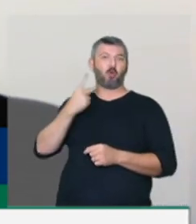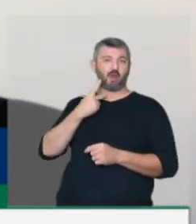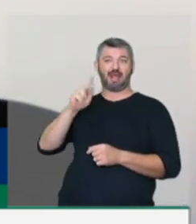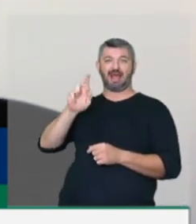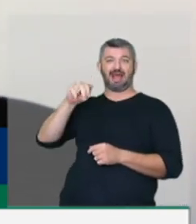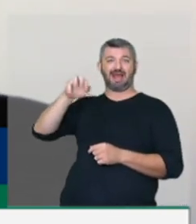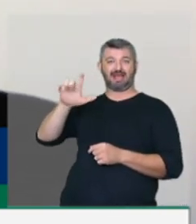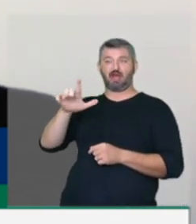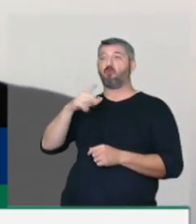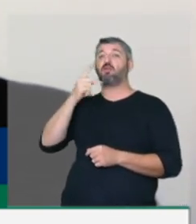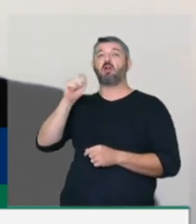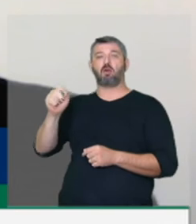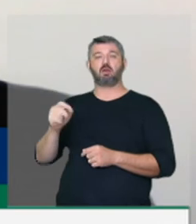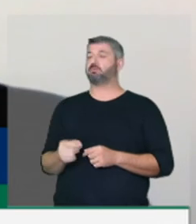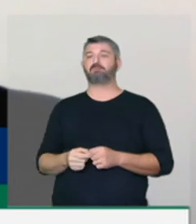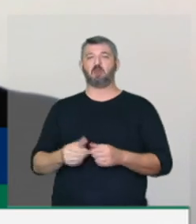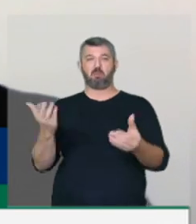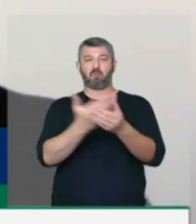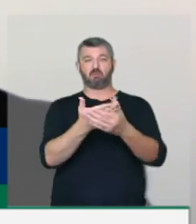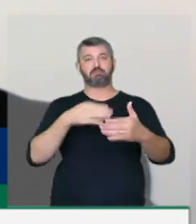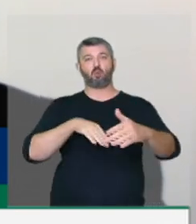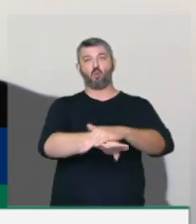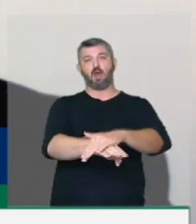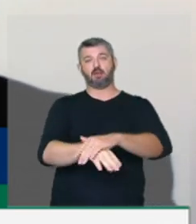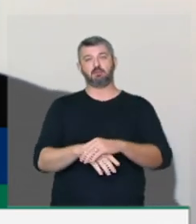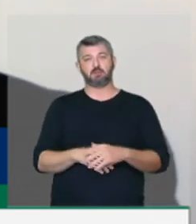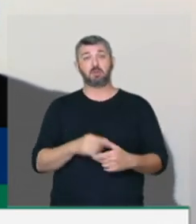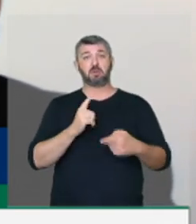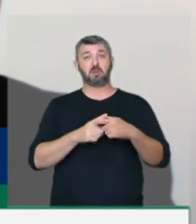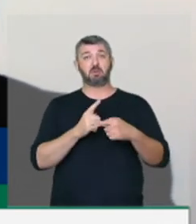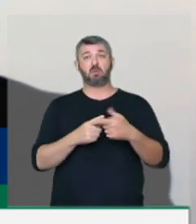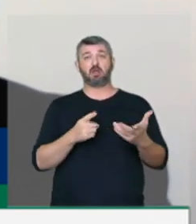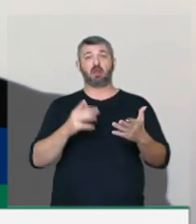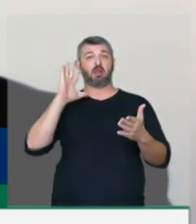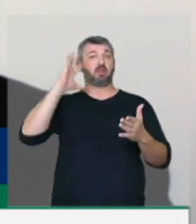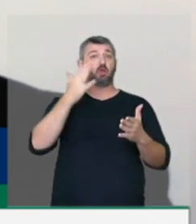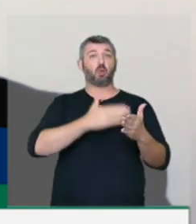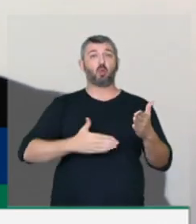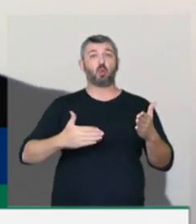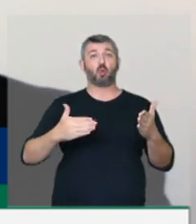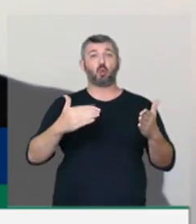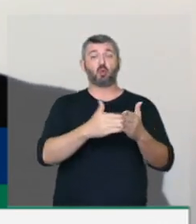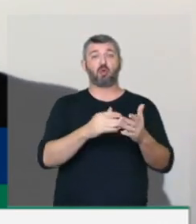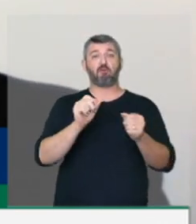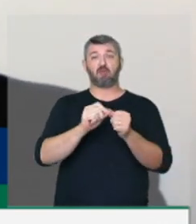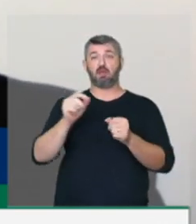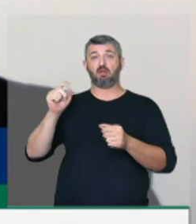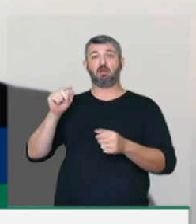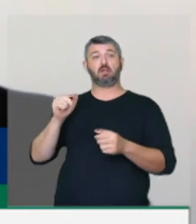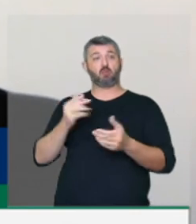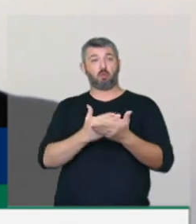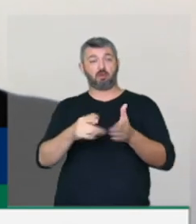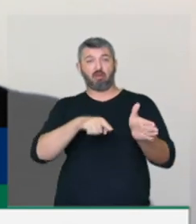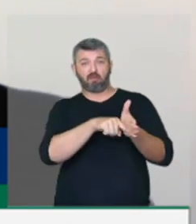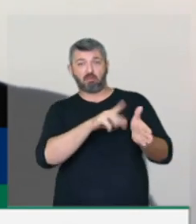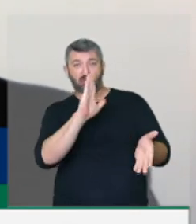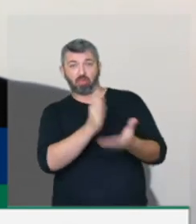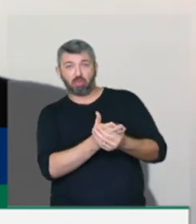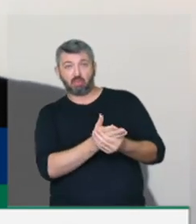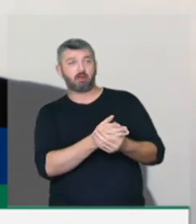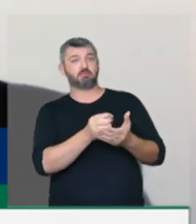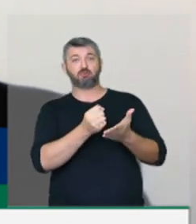pela promoção de arquivamento, observando que todas as decisões proferidas desde a sua instauração